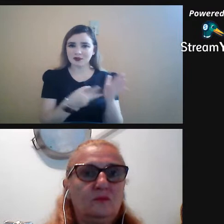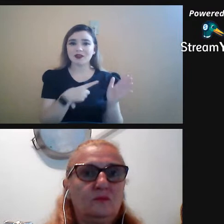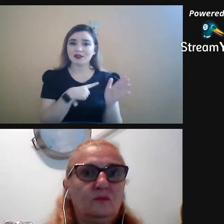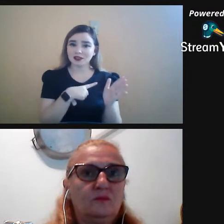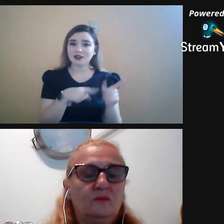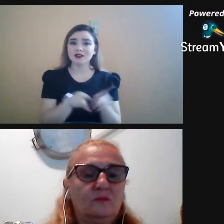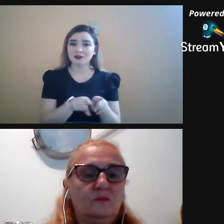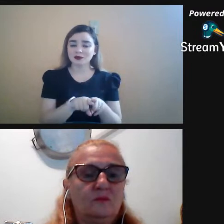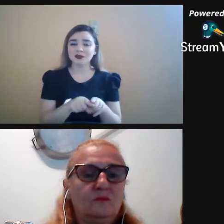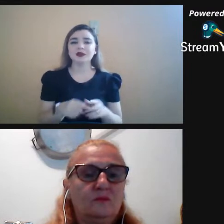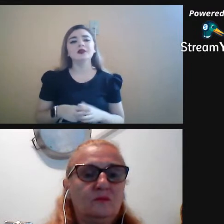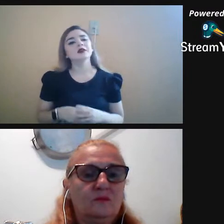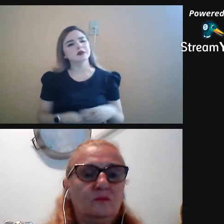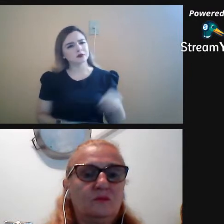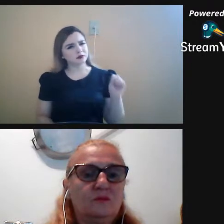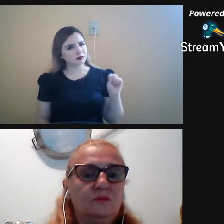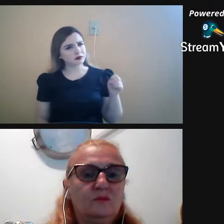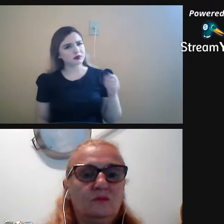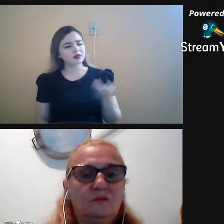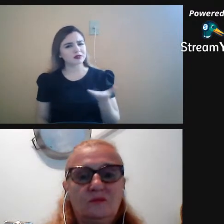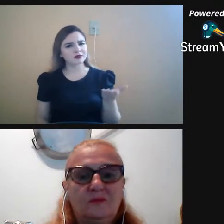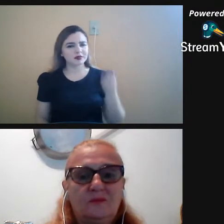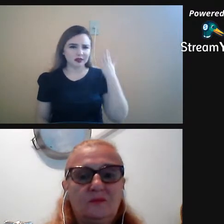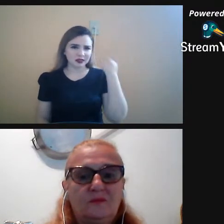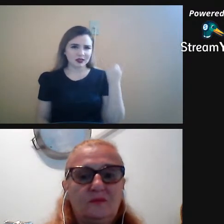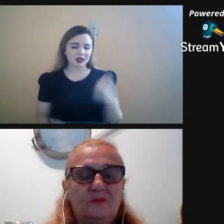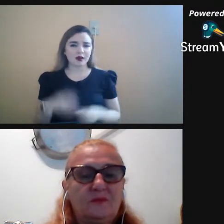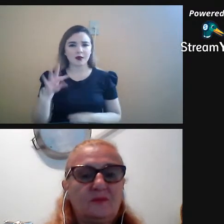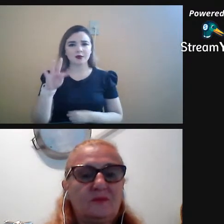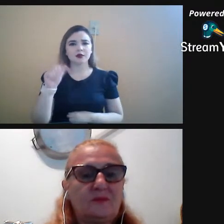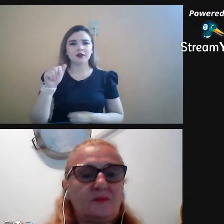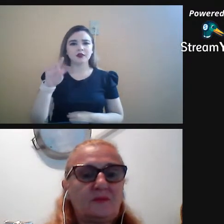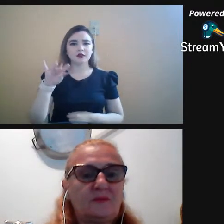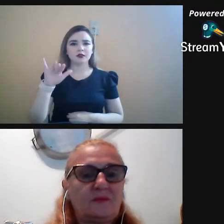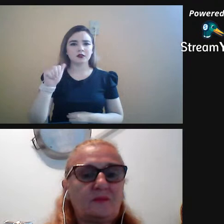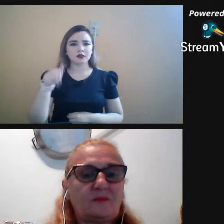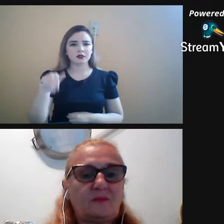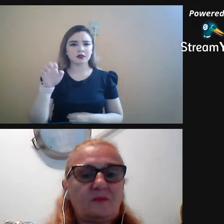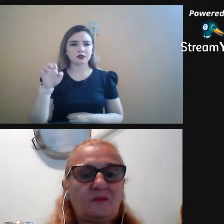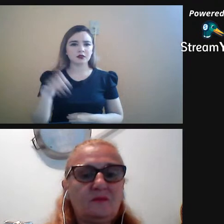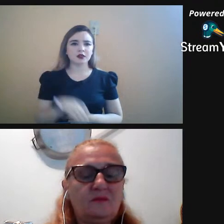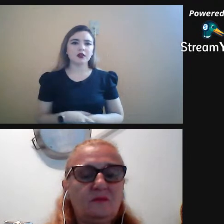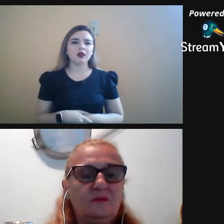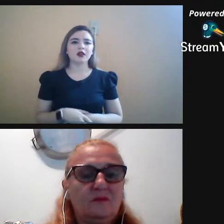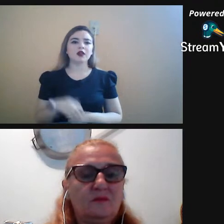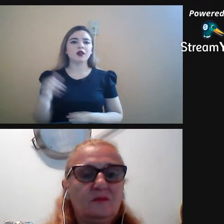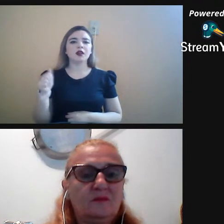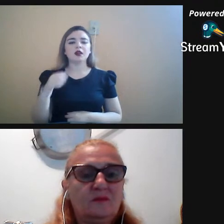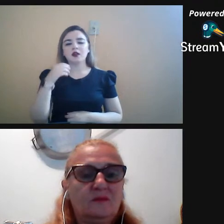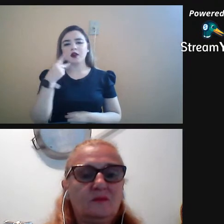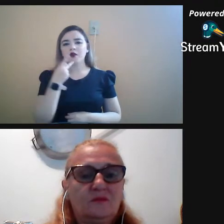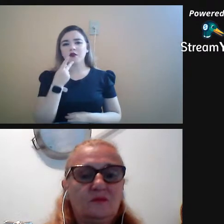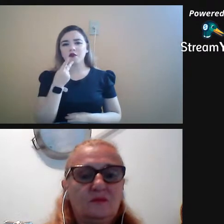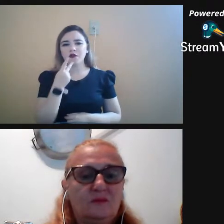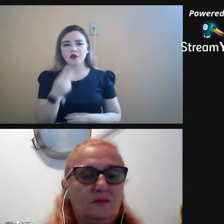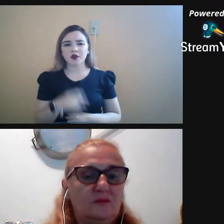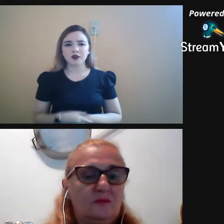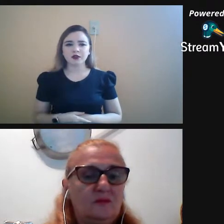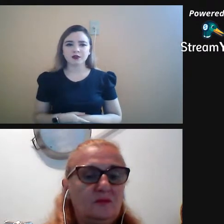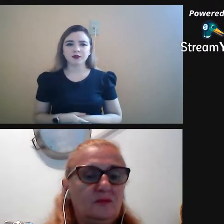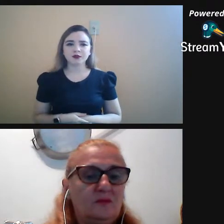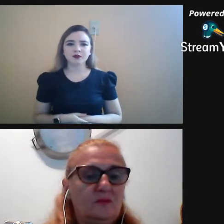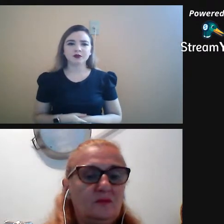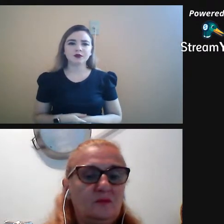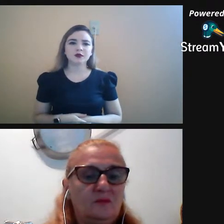Uhum. Isso aí. Você sabe, Tatiana, que eu estava vendo hoje um dado, esse dado